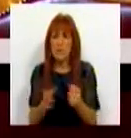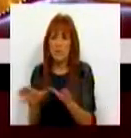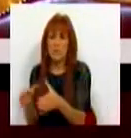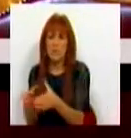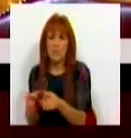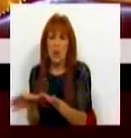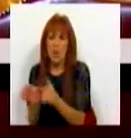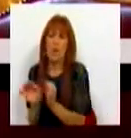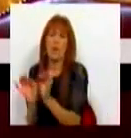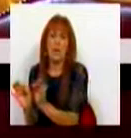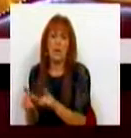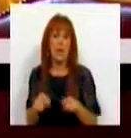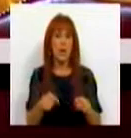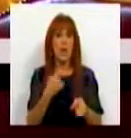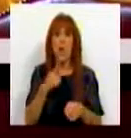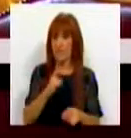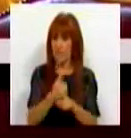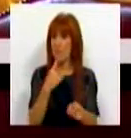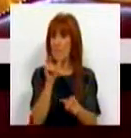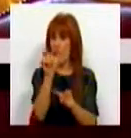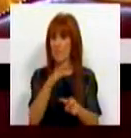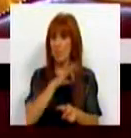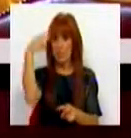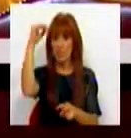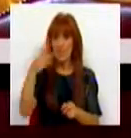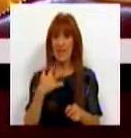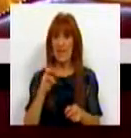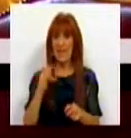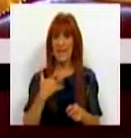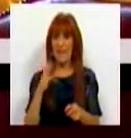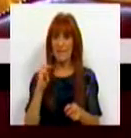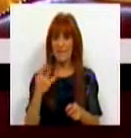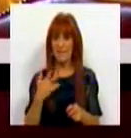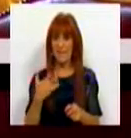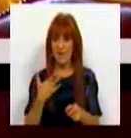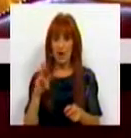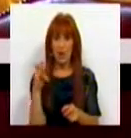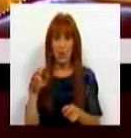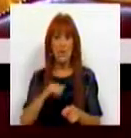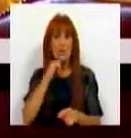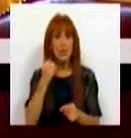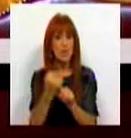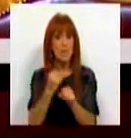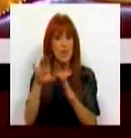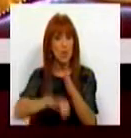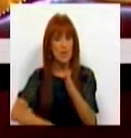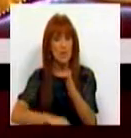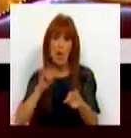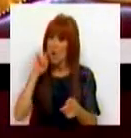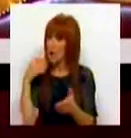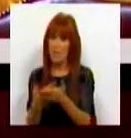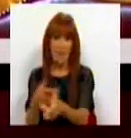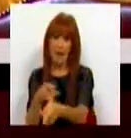reservado para uma elite, e aqui retomo também as palavras do professor David Rodrigues sobre esta matéria, enquanto não trabalharmos o currículo, não estamos a